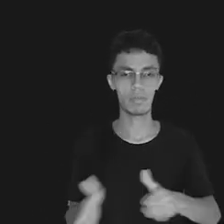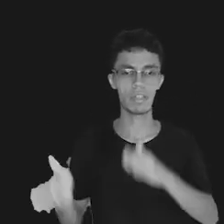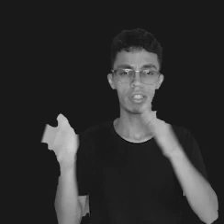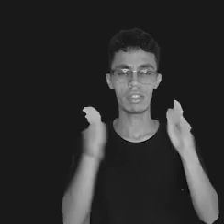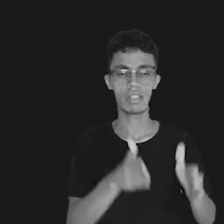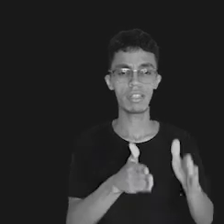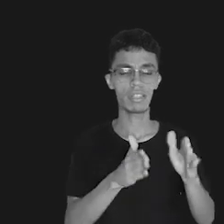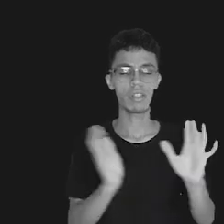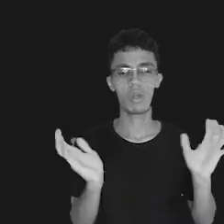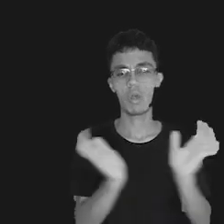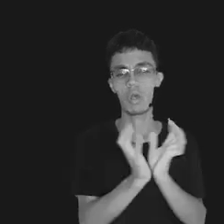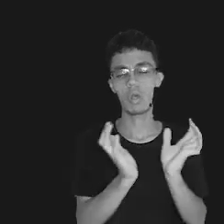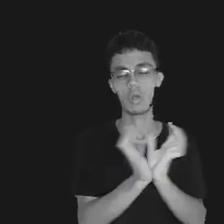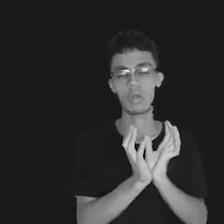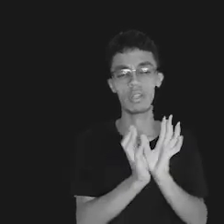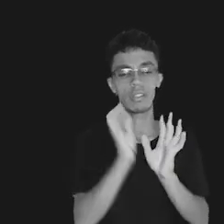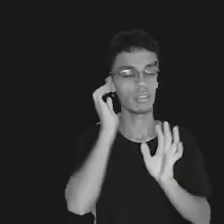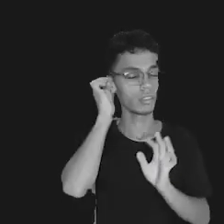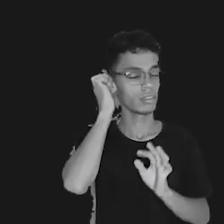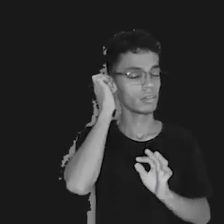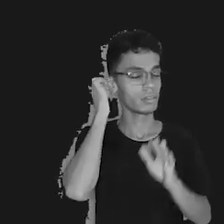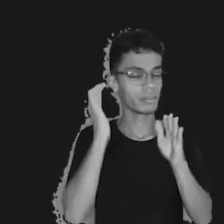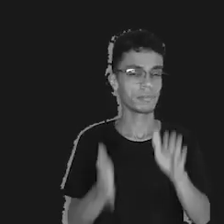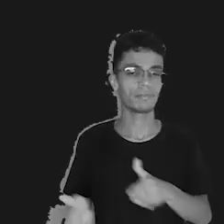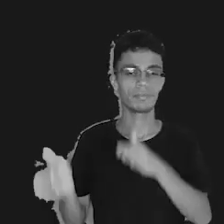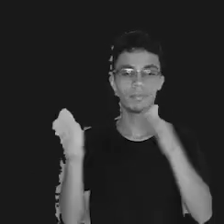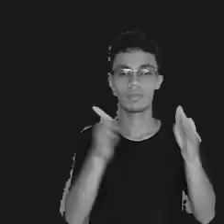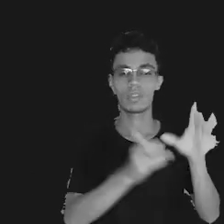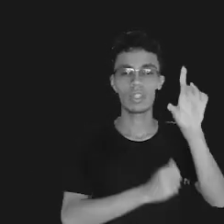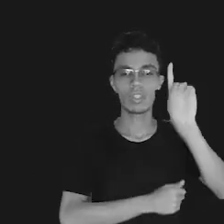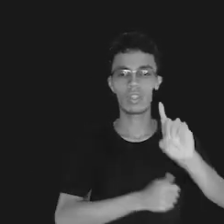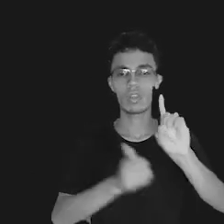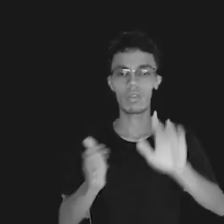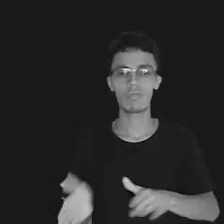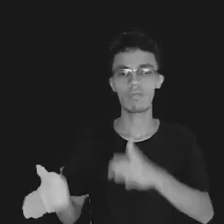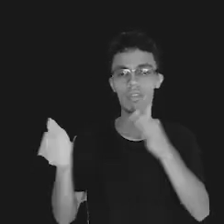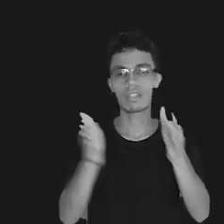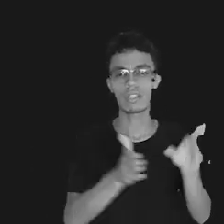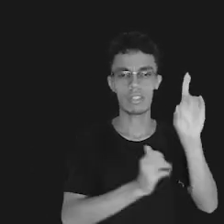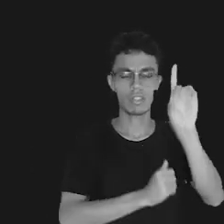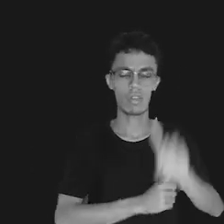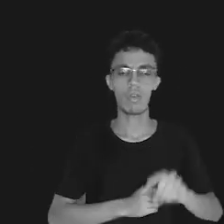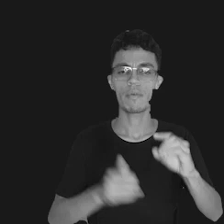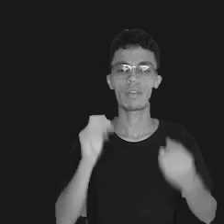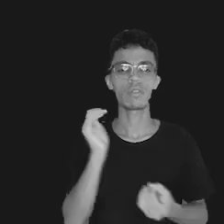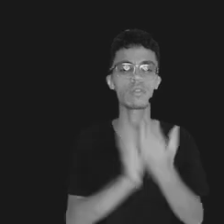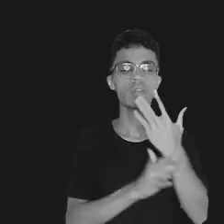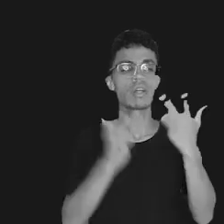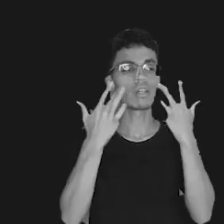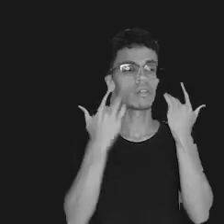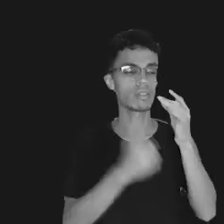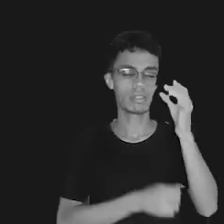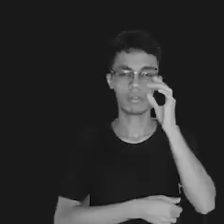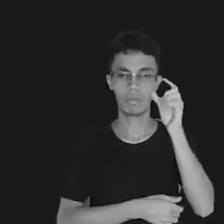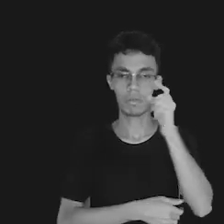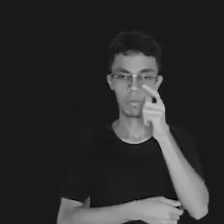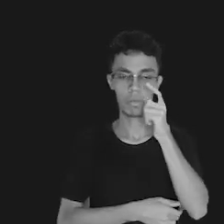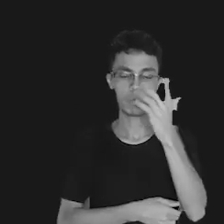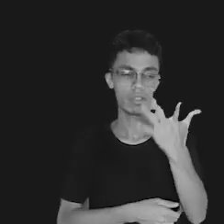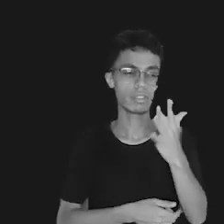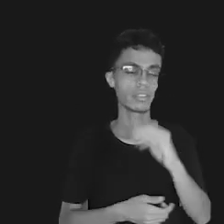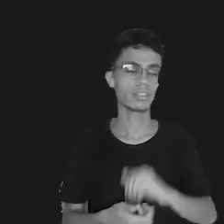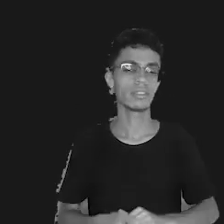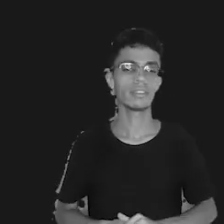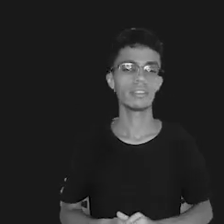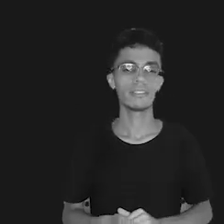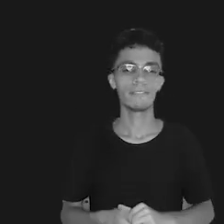elenco fixo que faz esse rodízio na direção também é muito legal, é muito interessante, porque dá uma